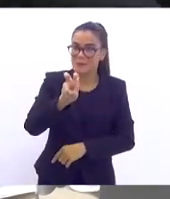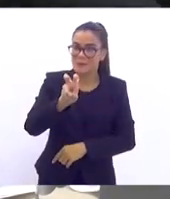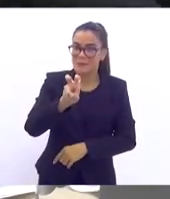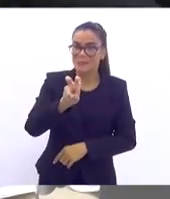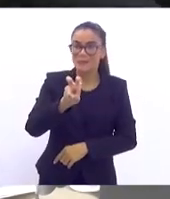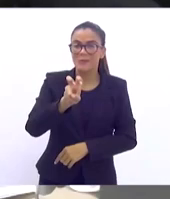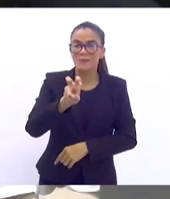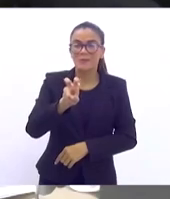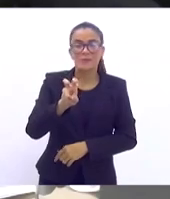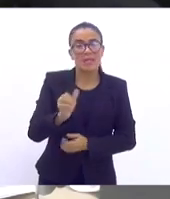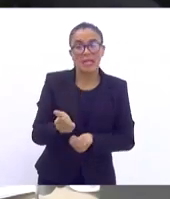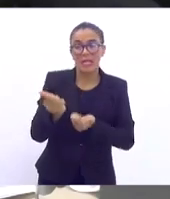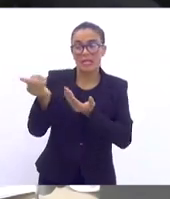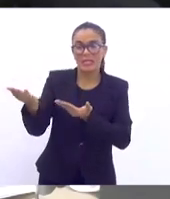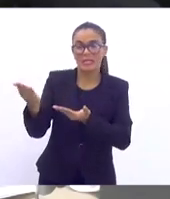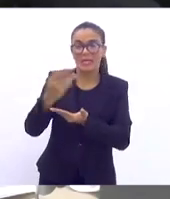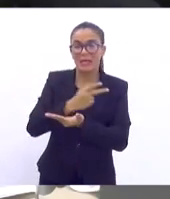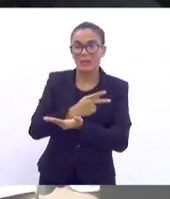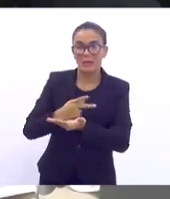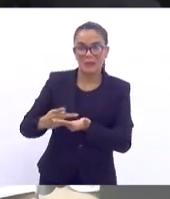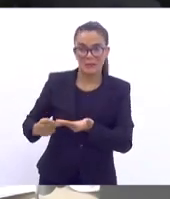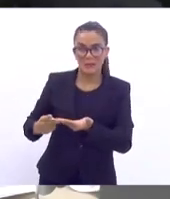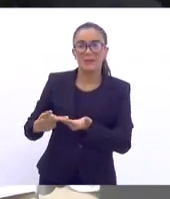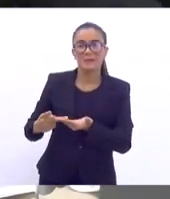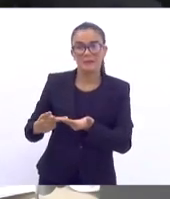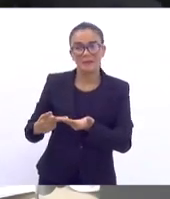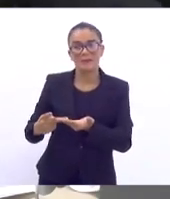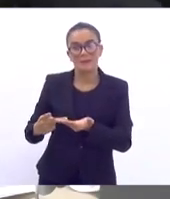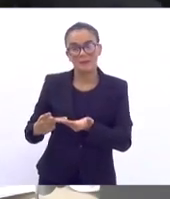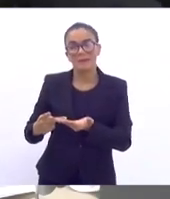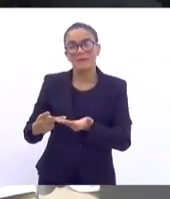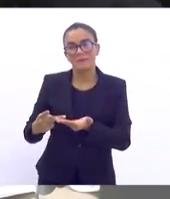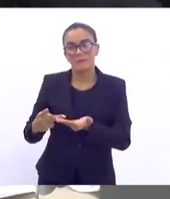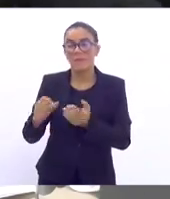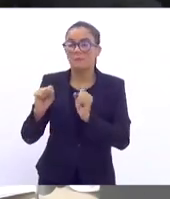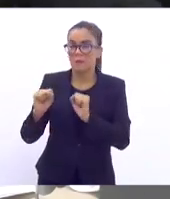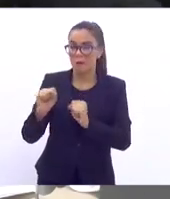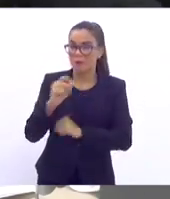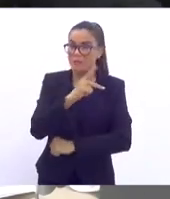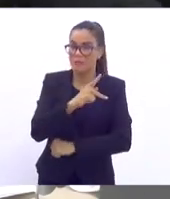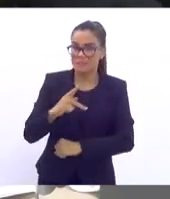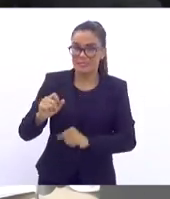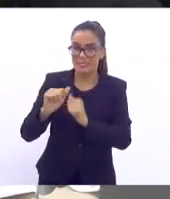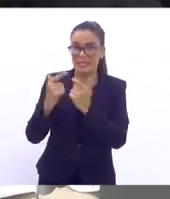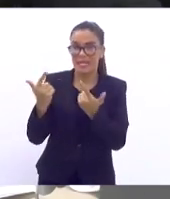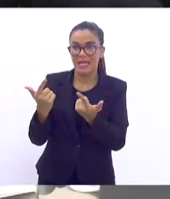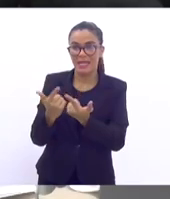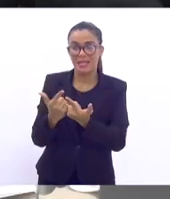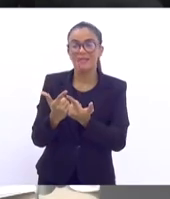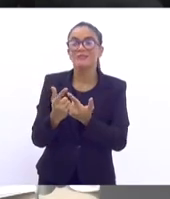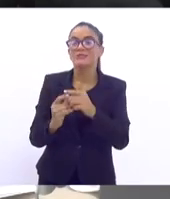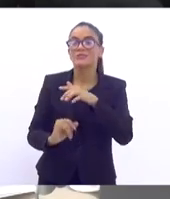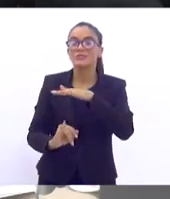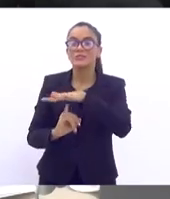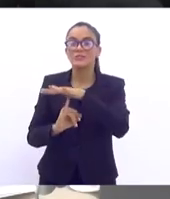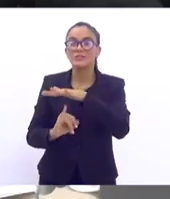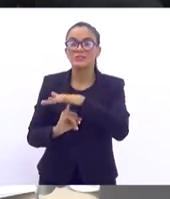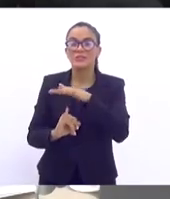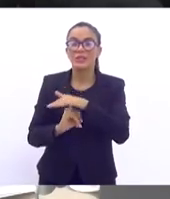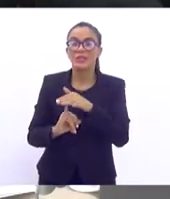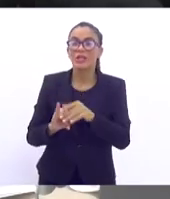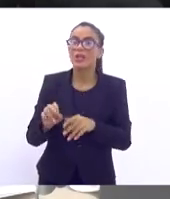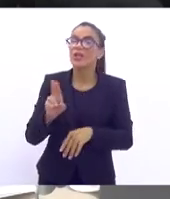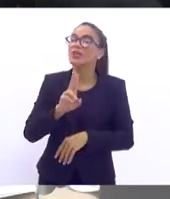dá ao presidente pode pode vir a dar ao presidente O Poder discricionário é de